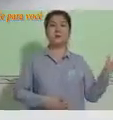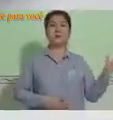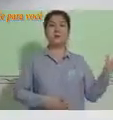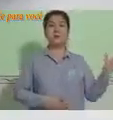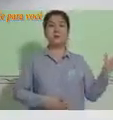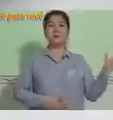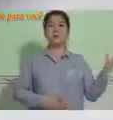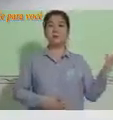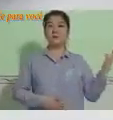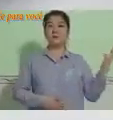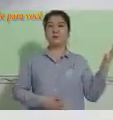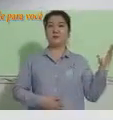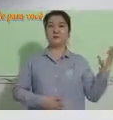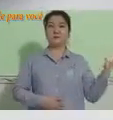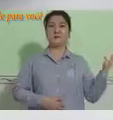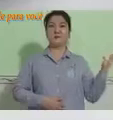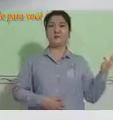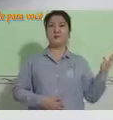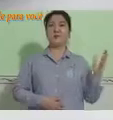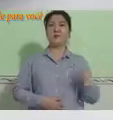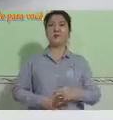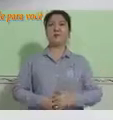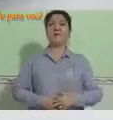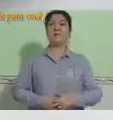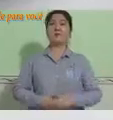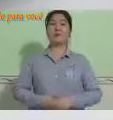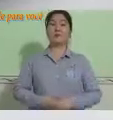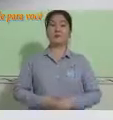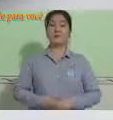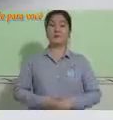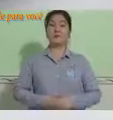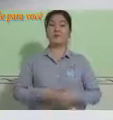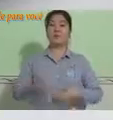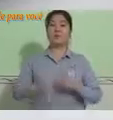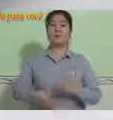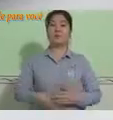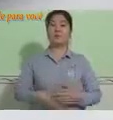Conheça outras dicas em dois pontos como diminuir o consumo de sal.